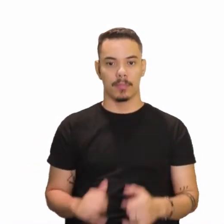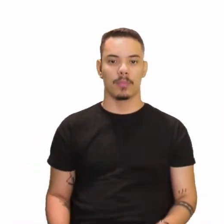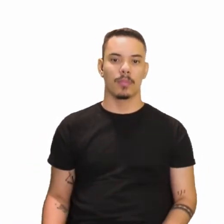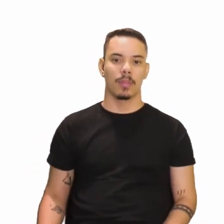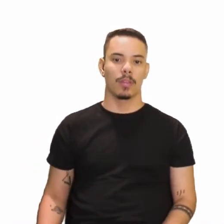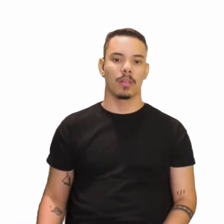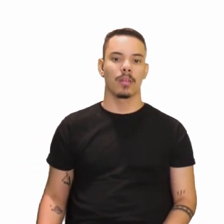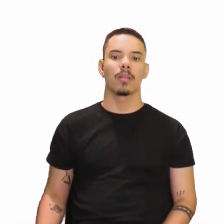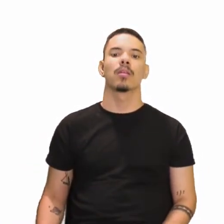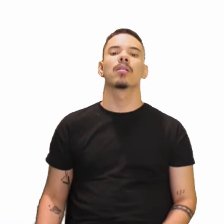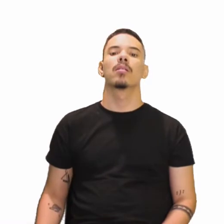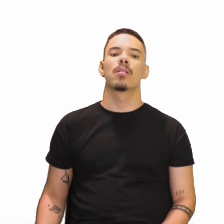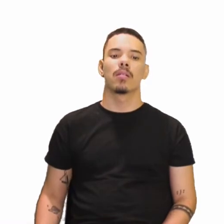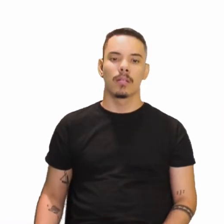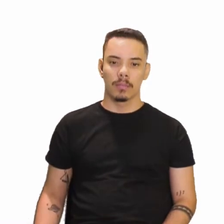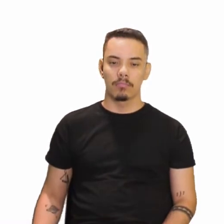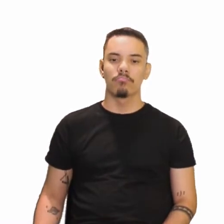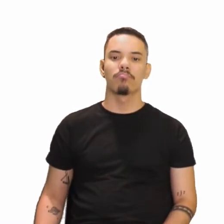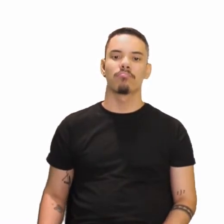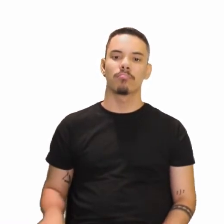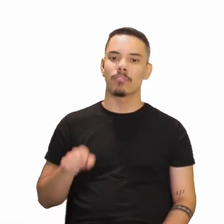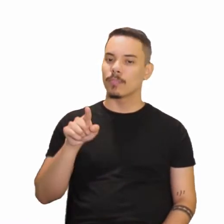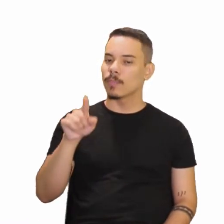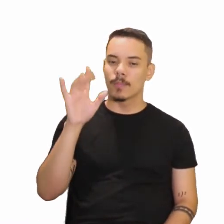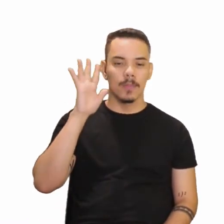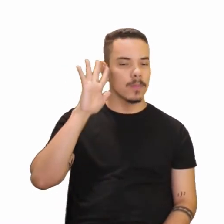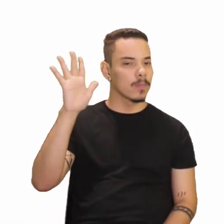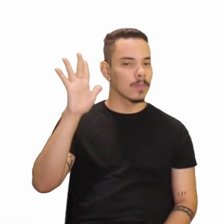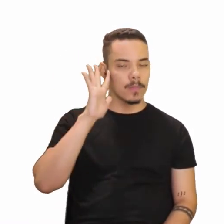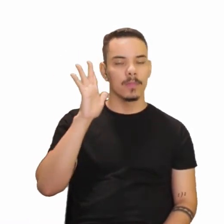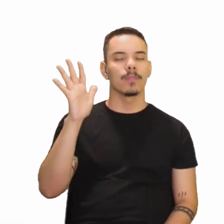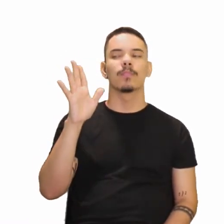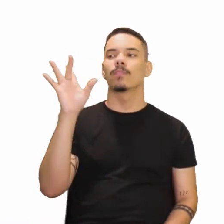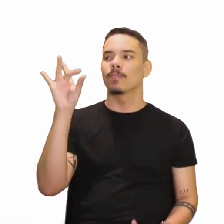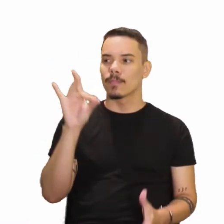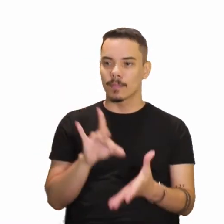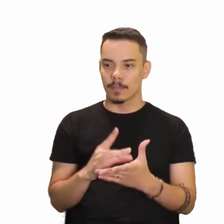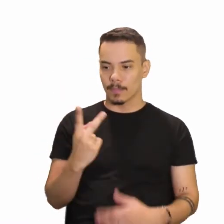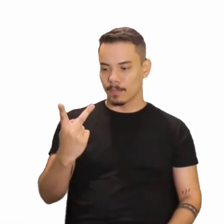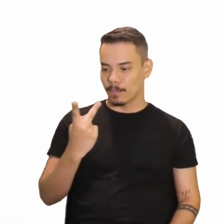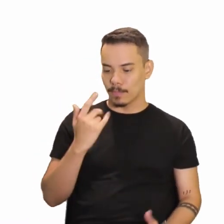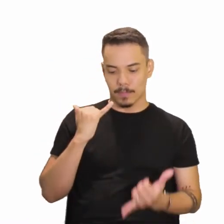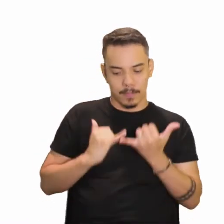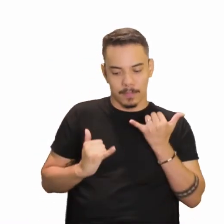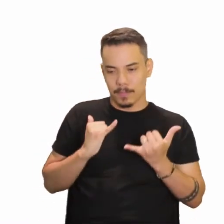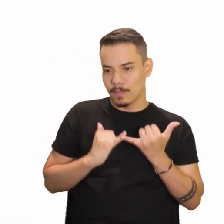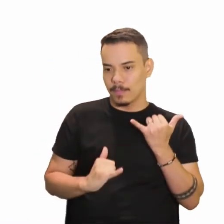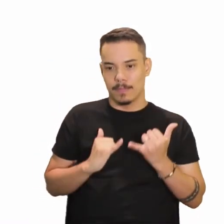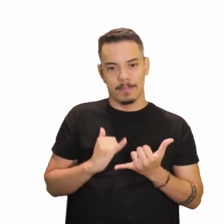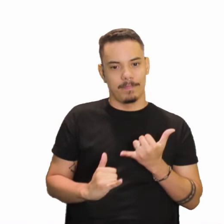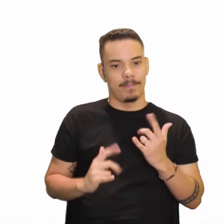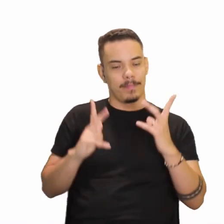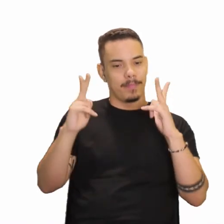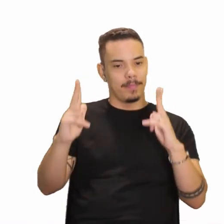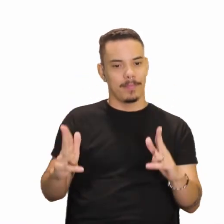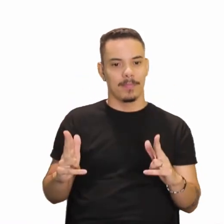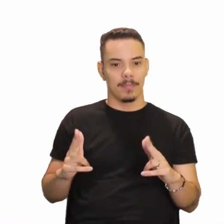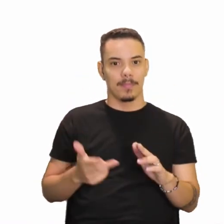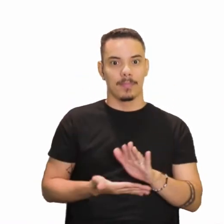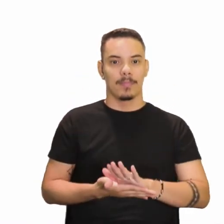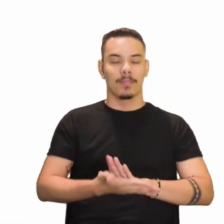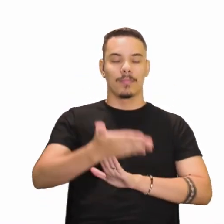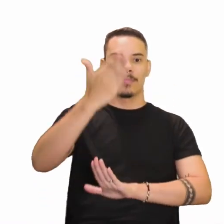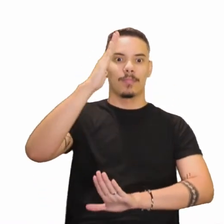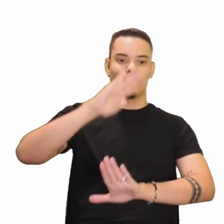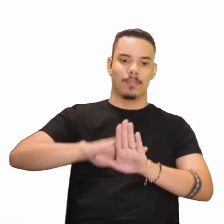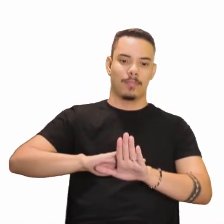olha bem você nem imagina o quanto Então dessa questão aqui ó